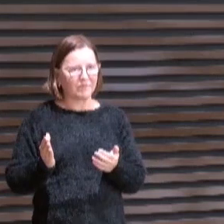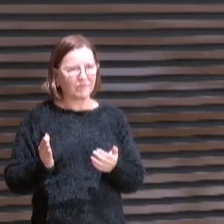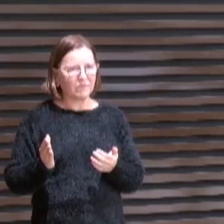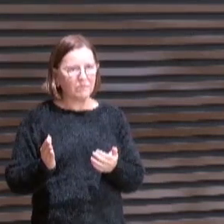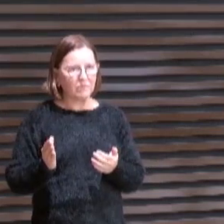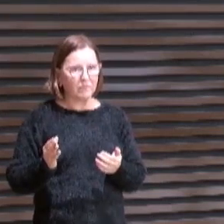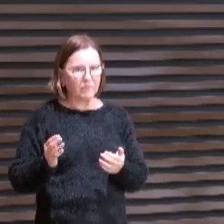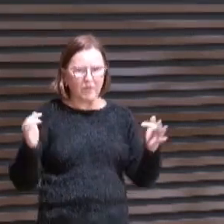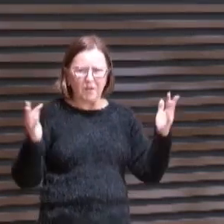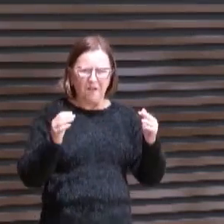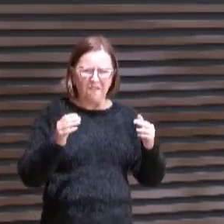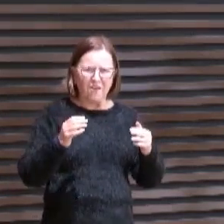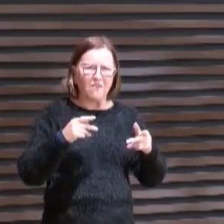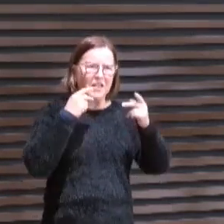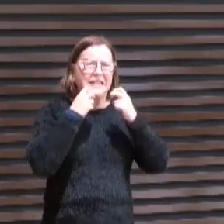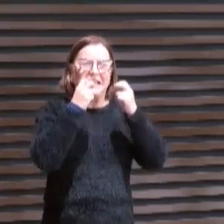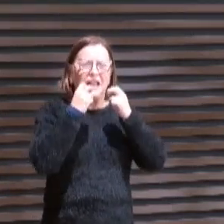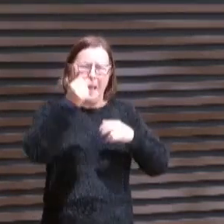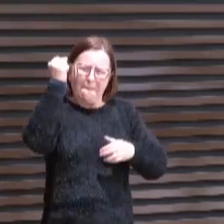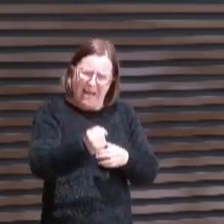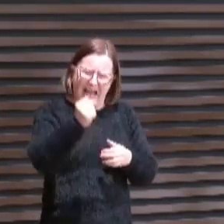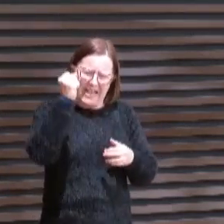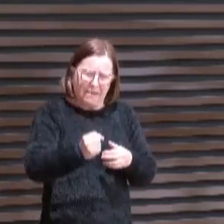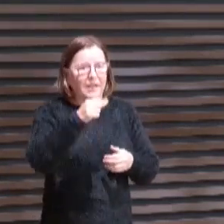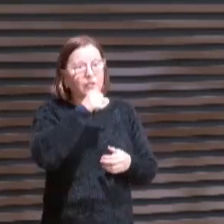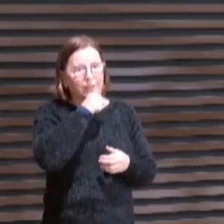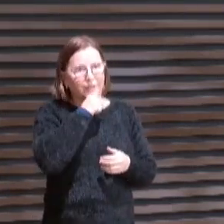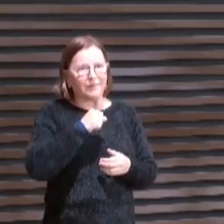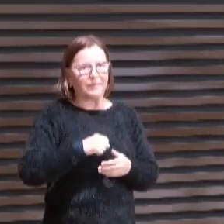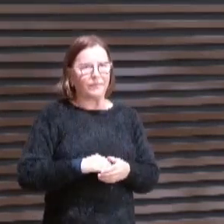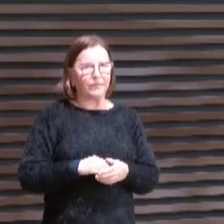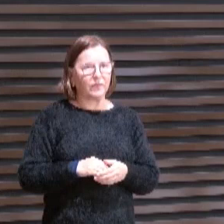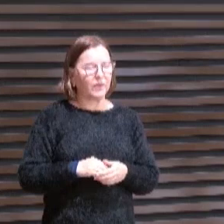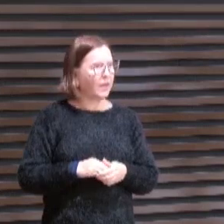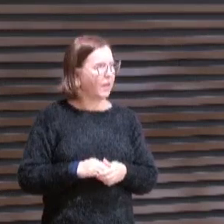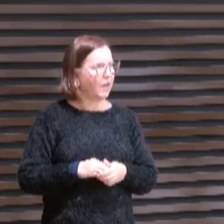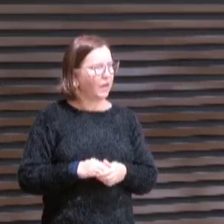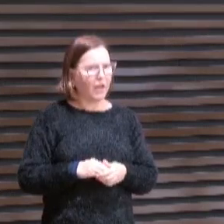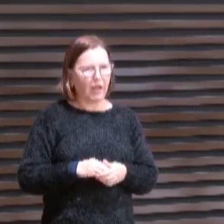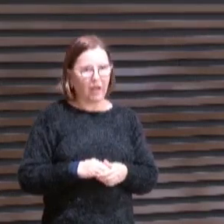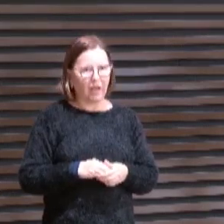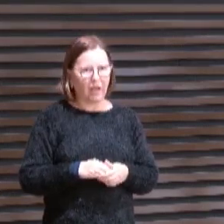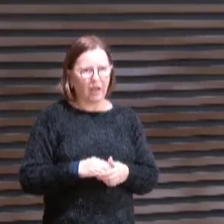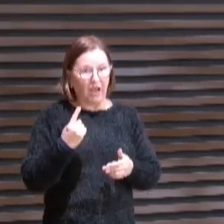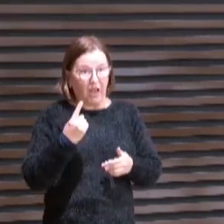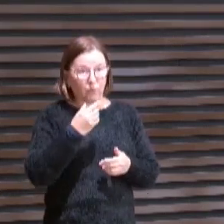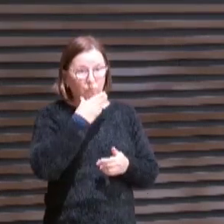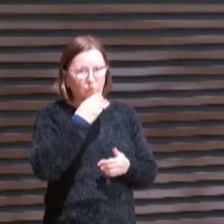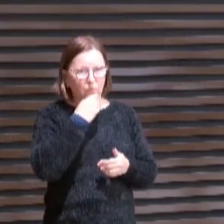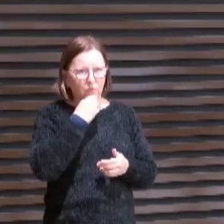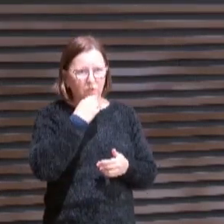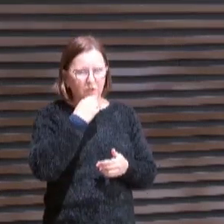E o povo: matem, matem, matem! E o gladiador enfiou a espada no ventre